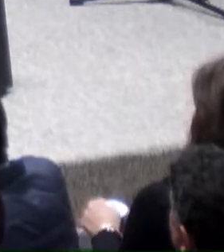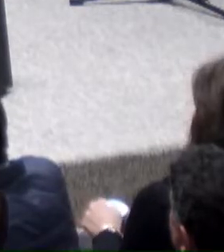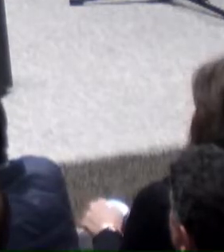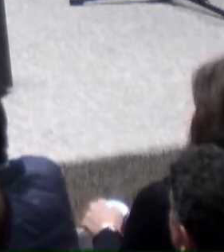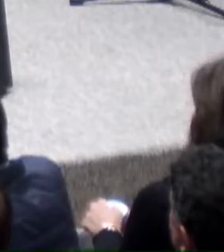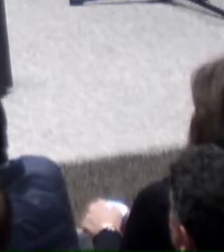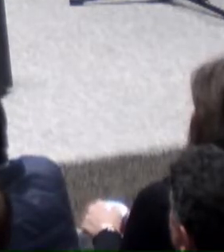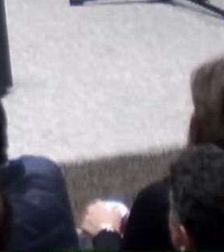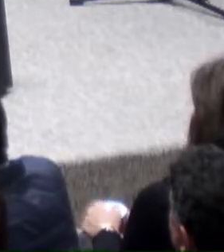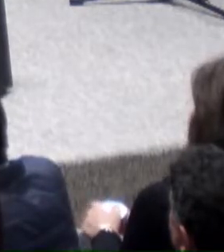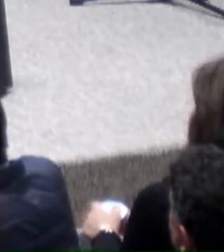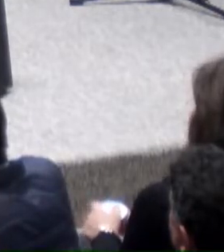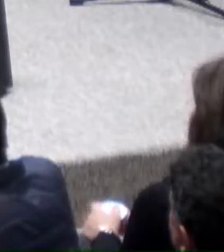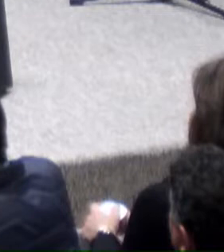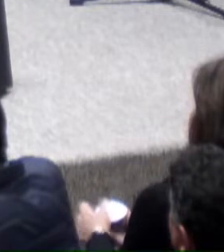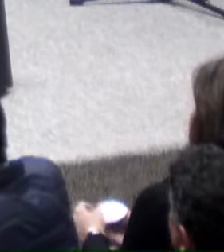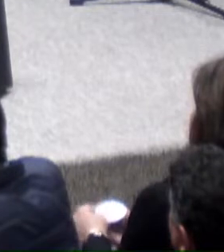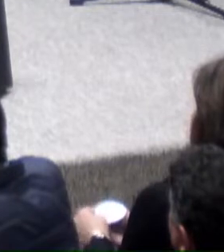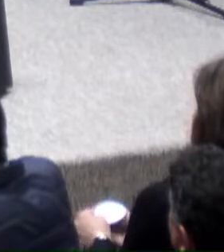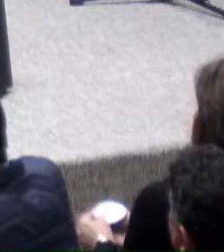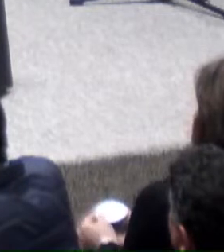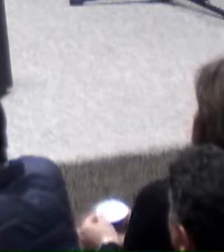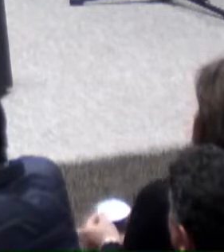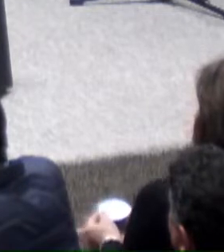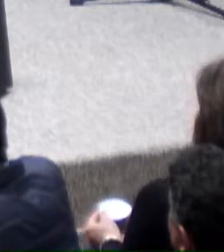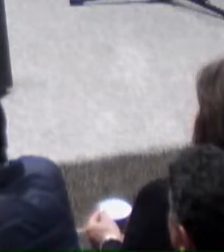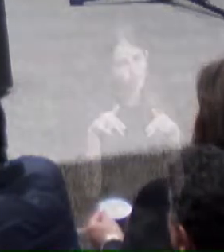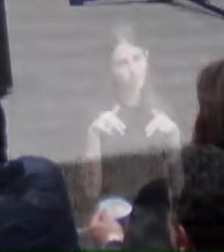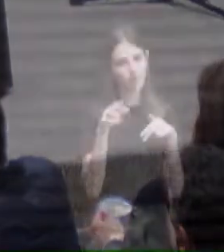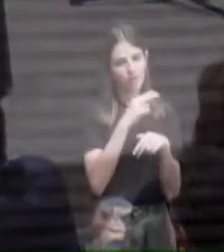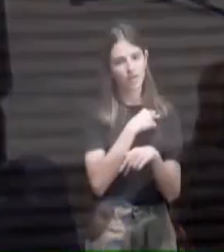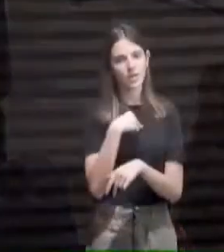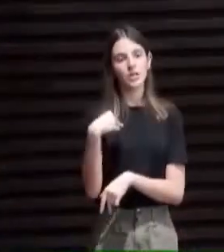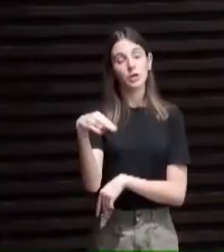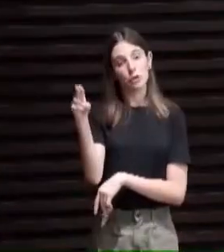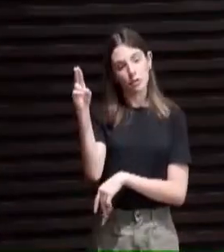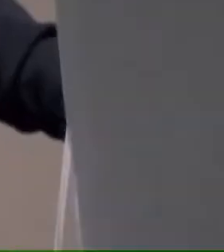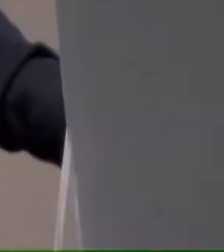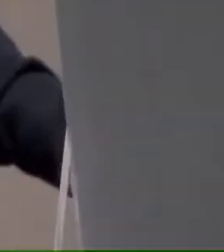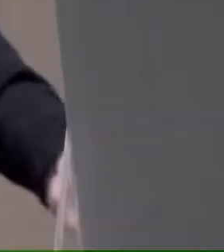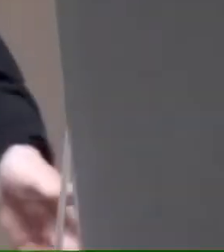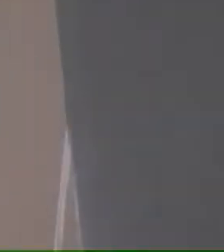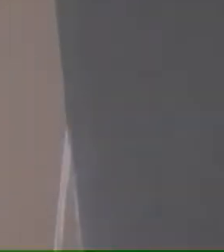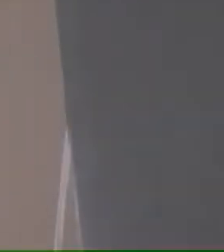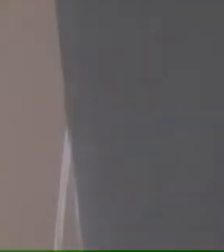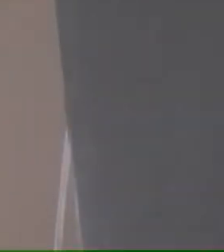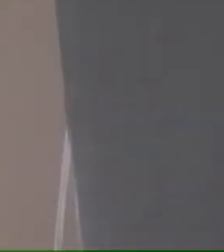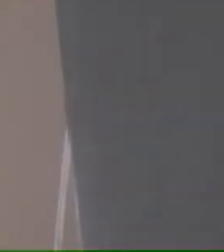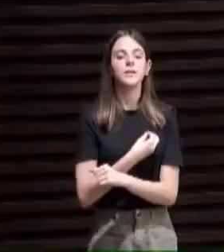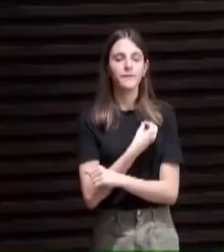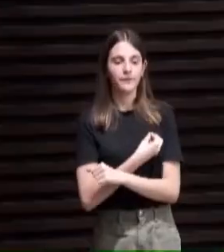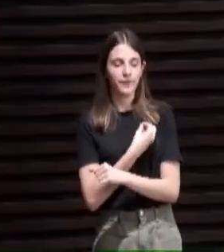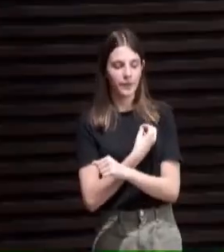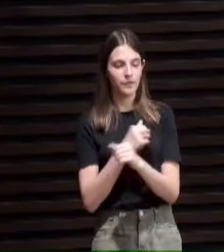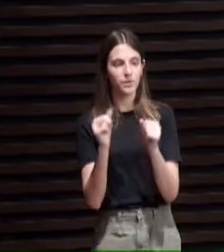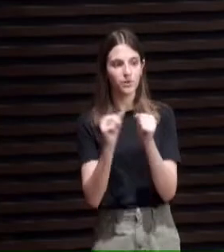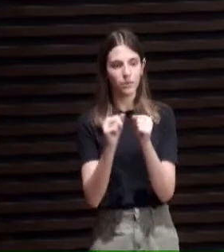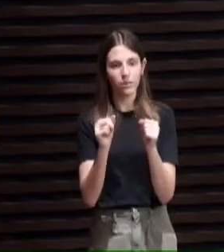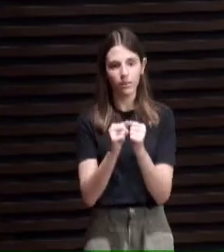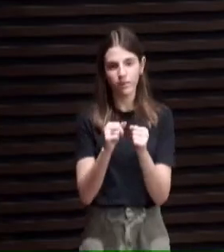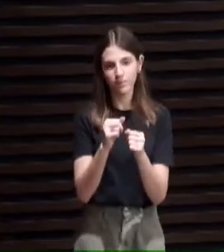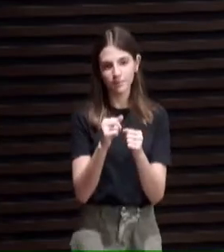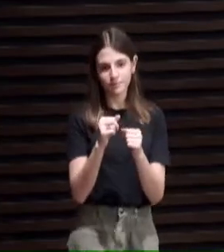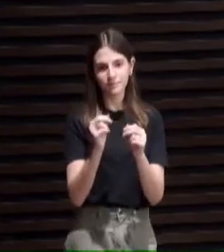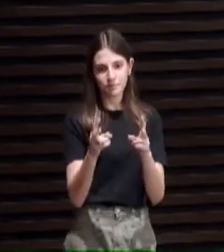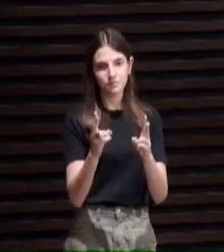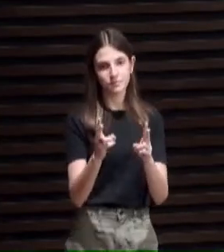com Nicodemos, ele fez isso com a mulher no poço de Sicar, ele fez isso com seus discípulos, ele vive fazendo isso. A